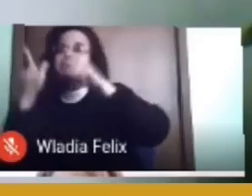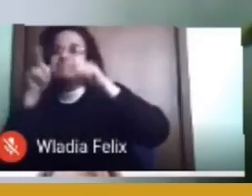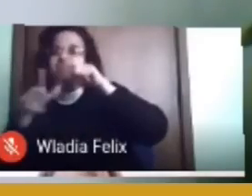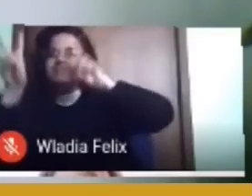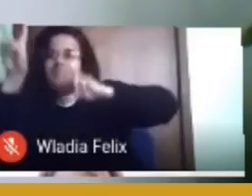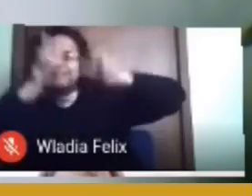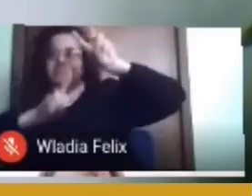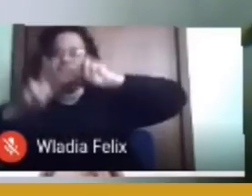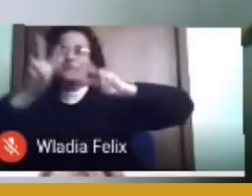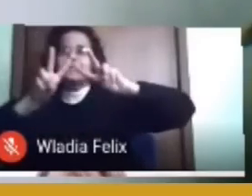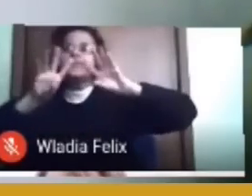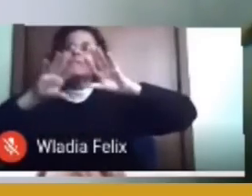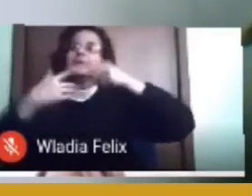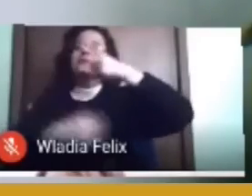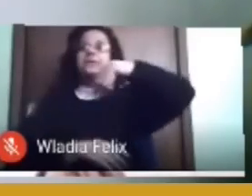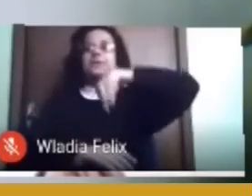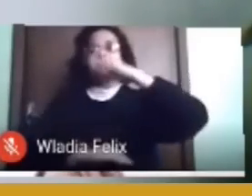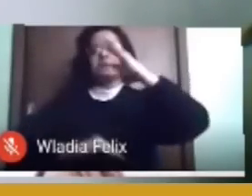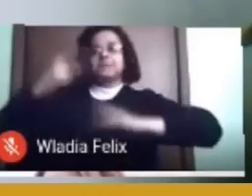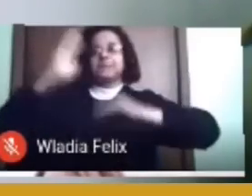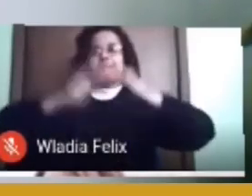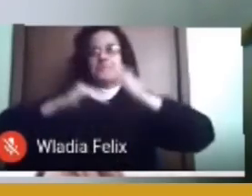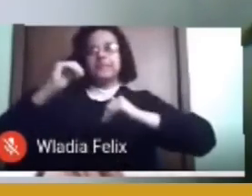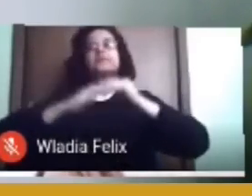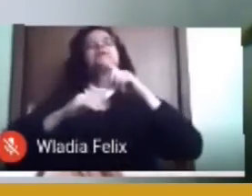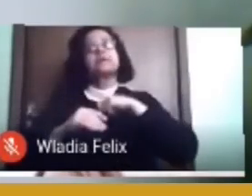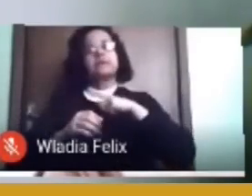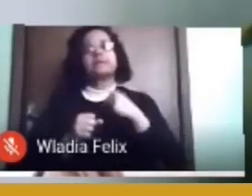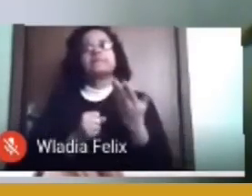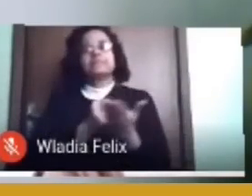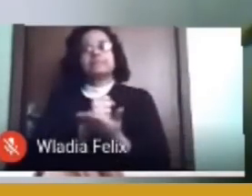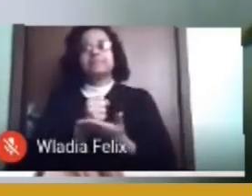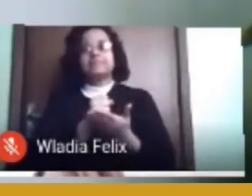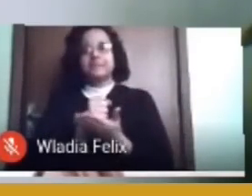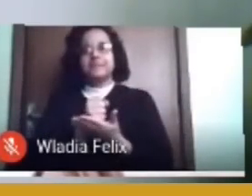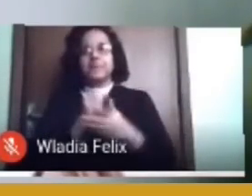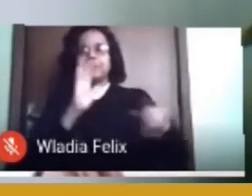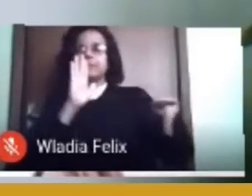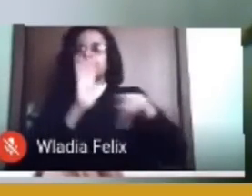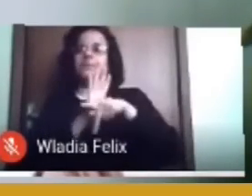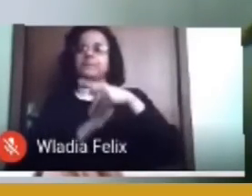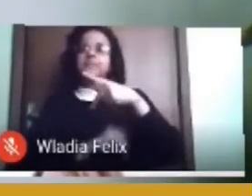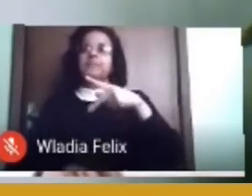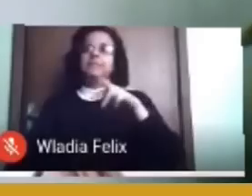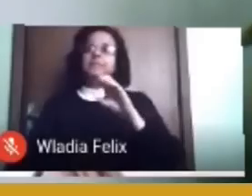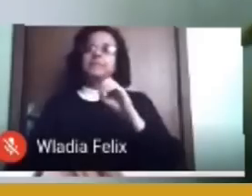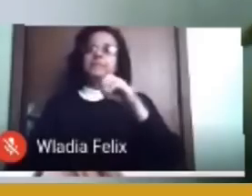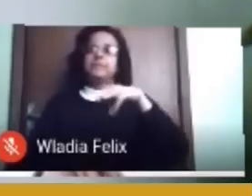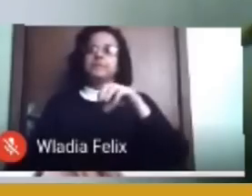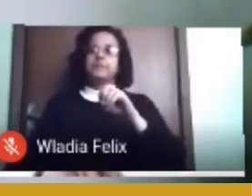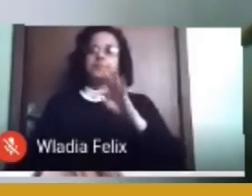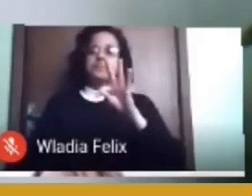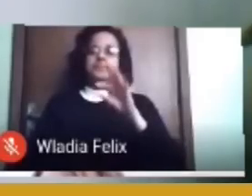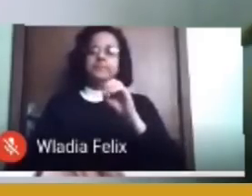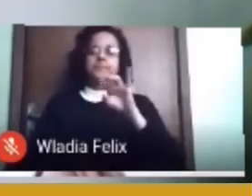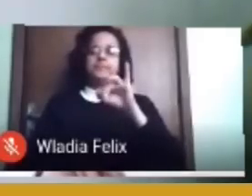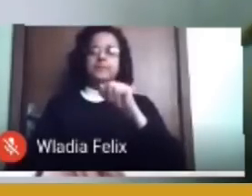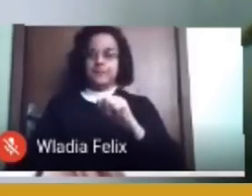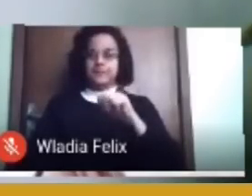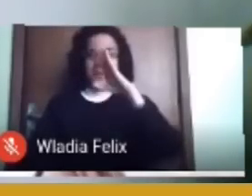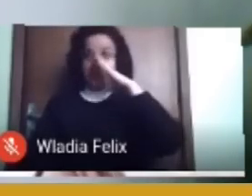da Promotoria de Justiça de Araucária. E, diante dessa fala sua, eu tenho liberdade de fazer